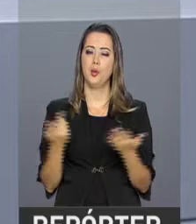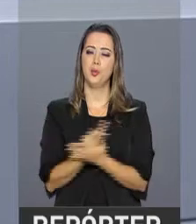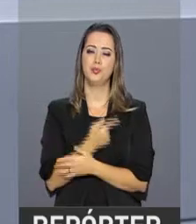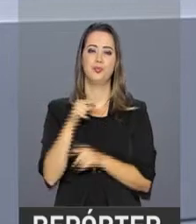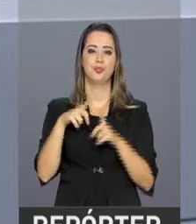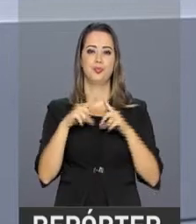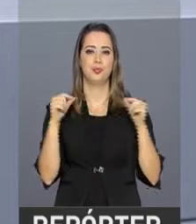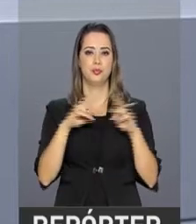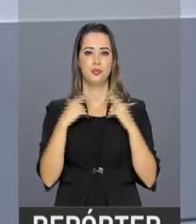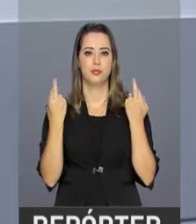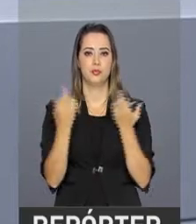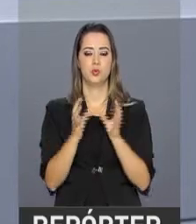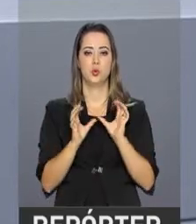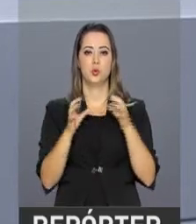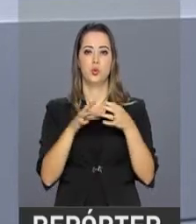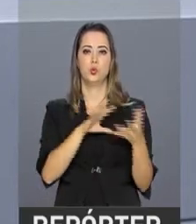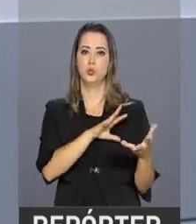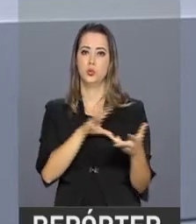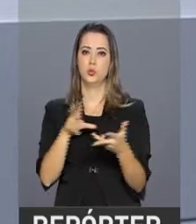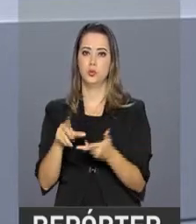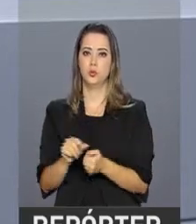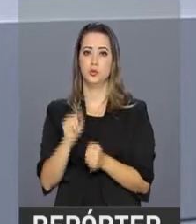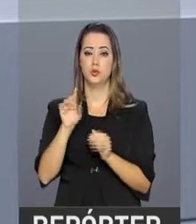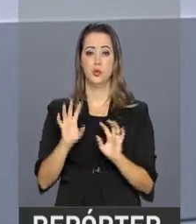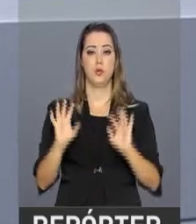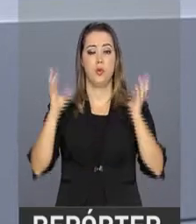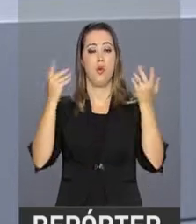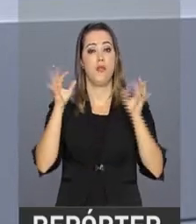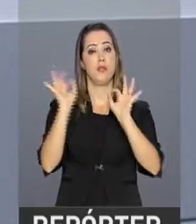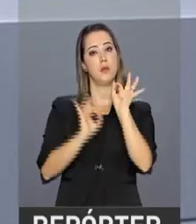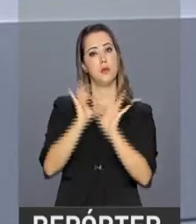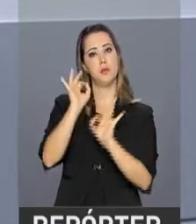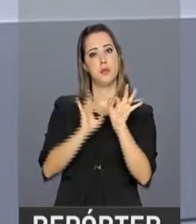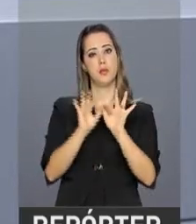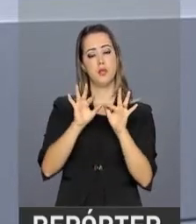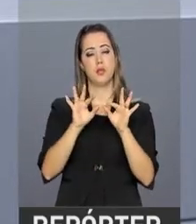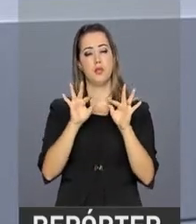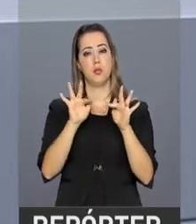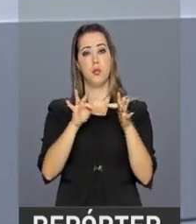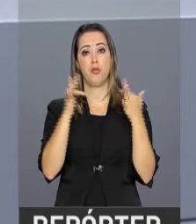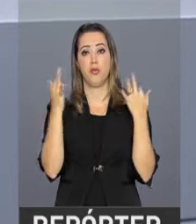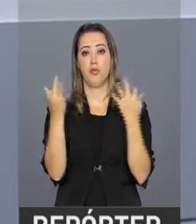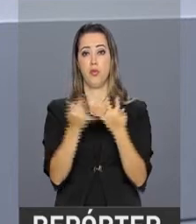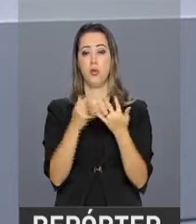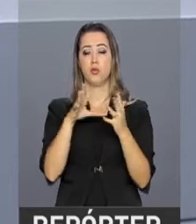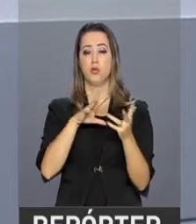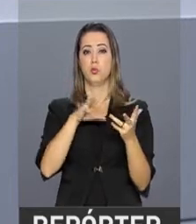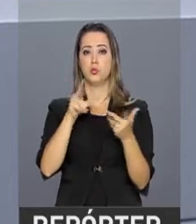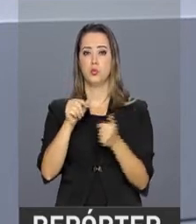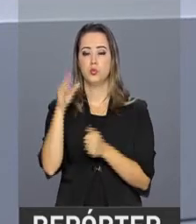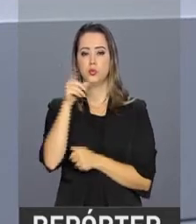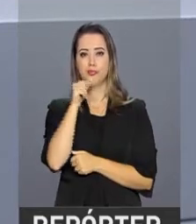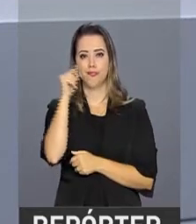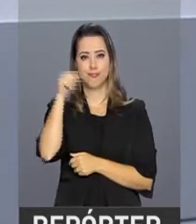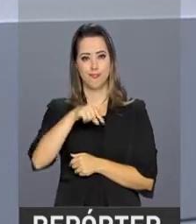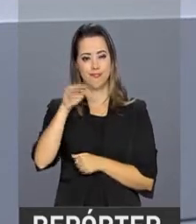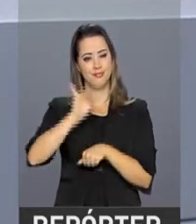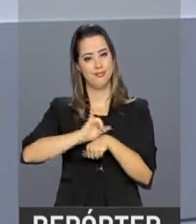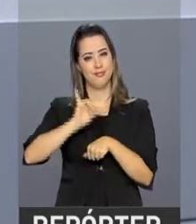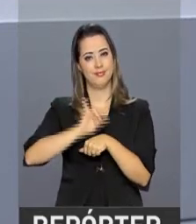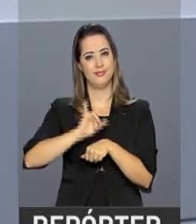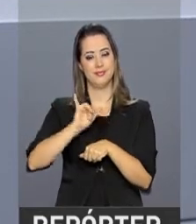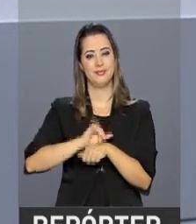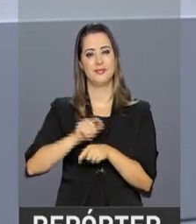e reuniu participantes de todo o mundo o evento é preparatório para o fórum mundial da água que vai acontecer aqui na capital federal